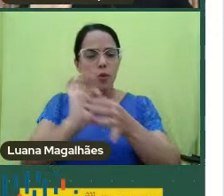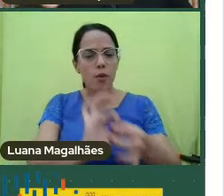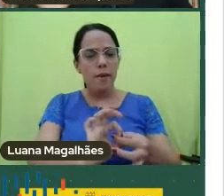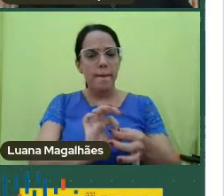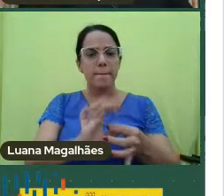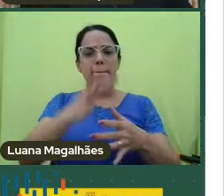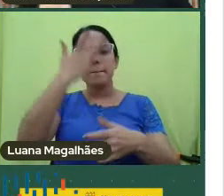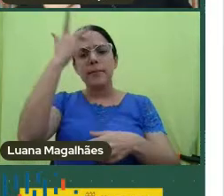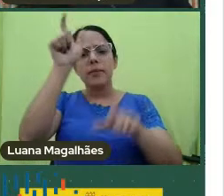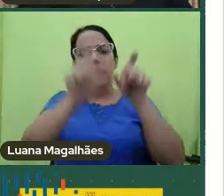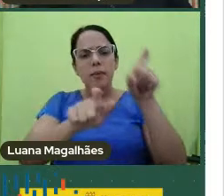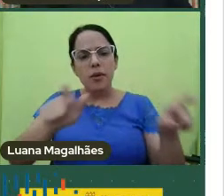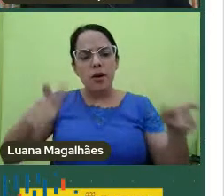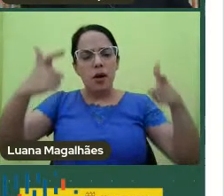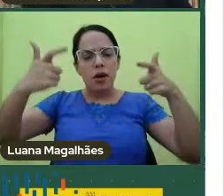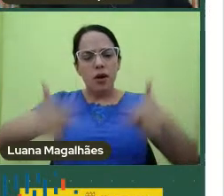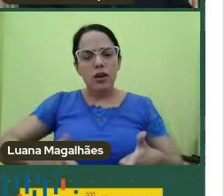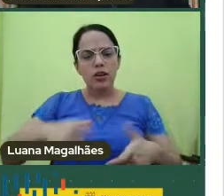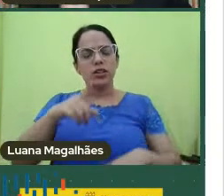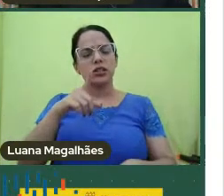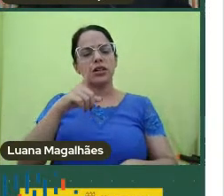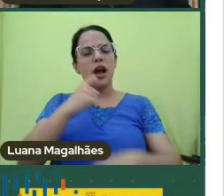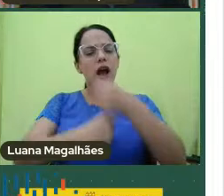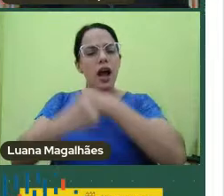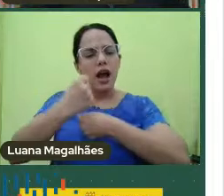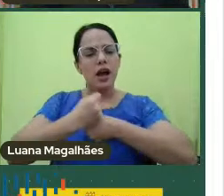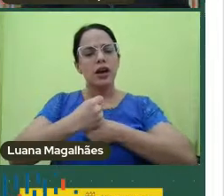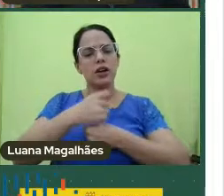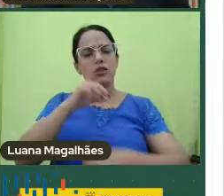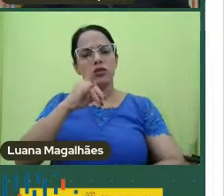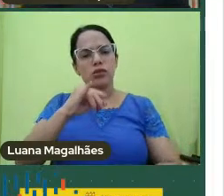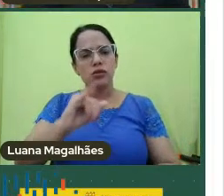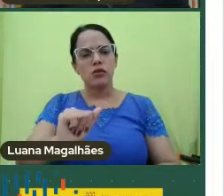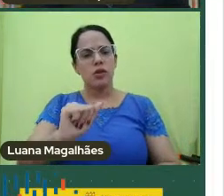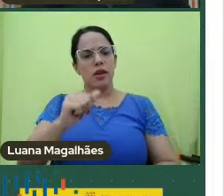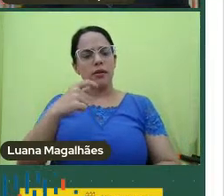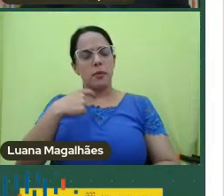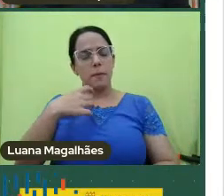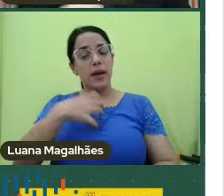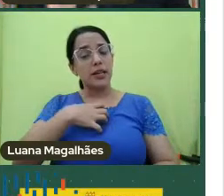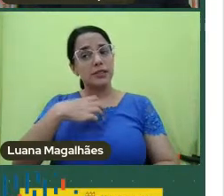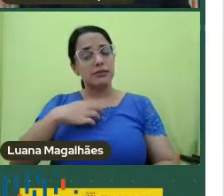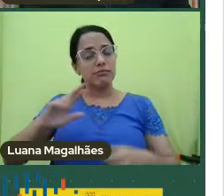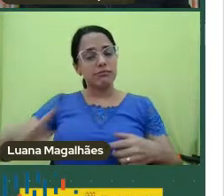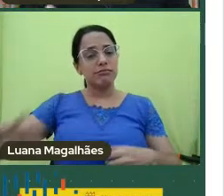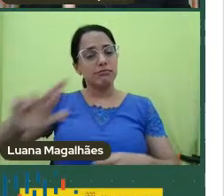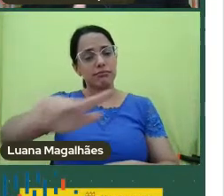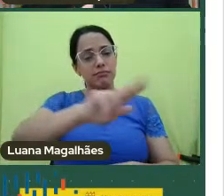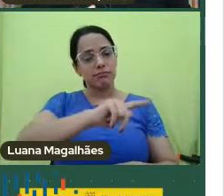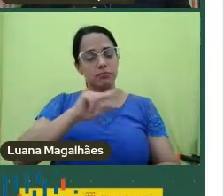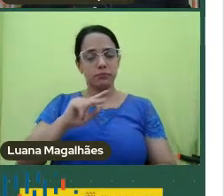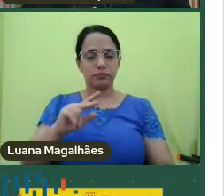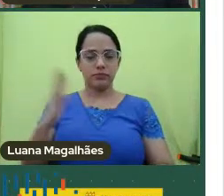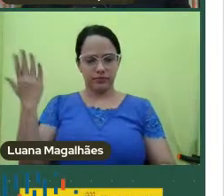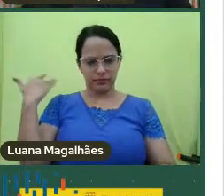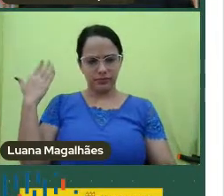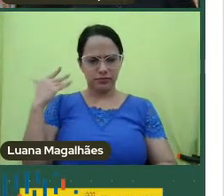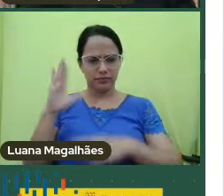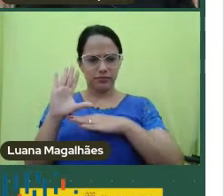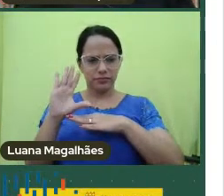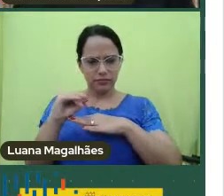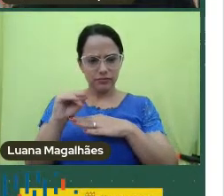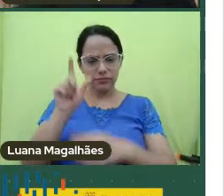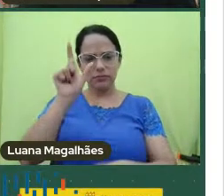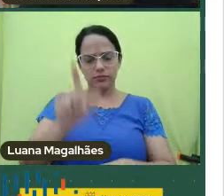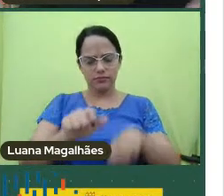as pessoas, o local, a data, mas, mesmo assim, a interpretação é diferente. Na época, quando foi feita a fotografia, quando